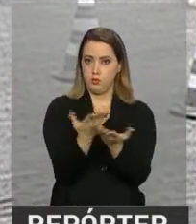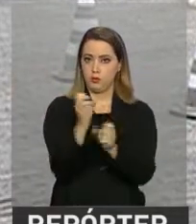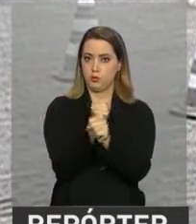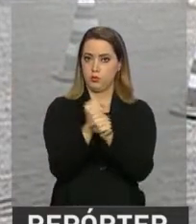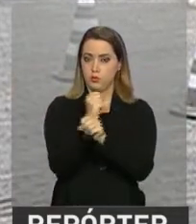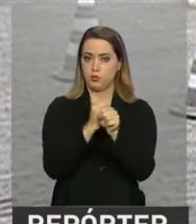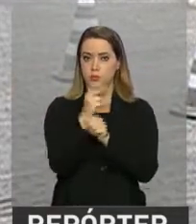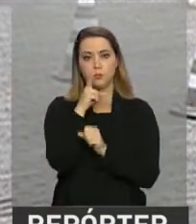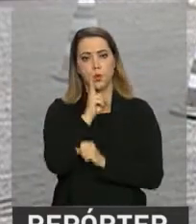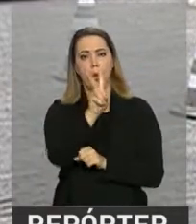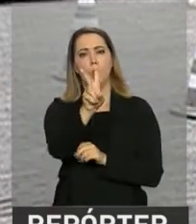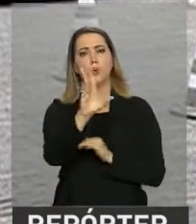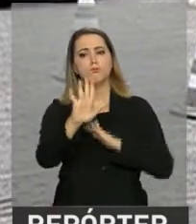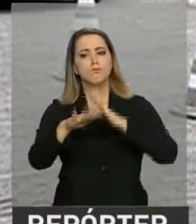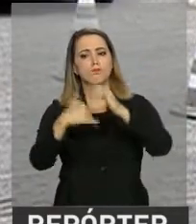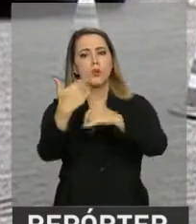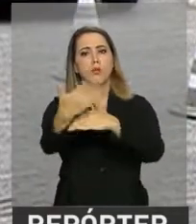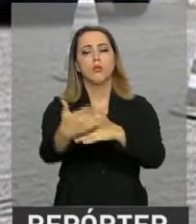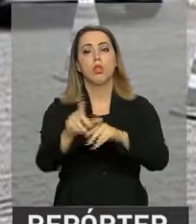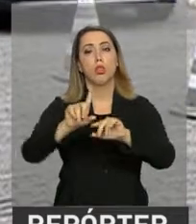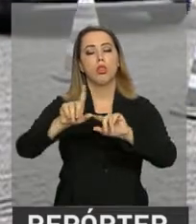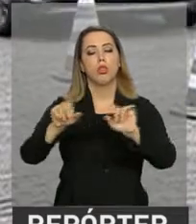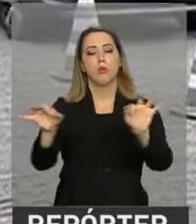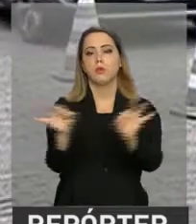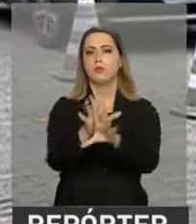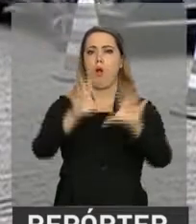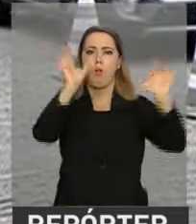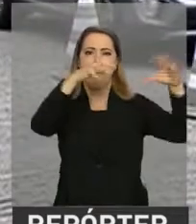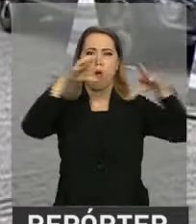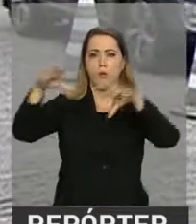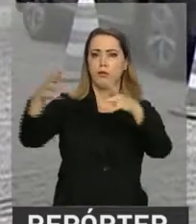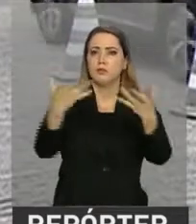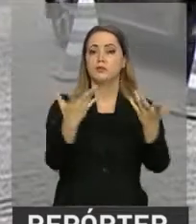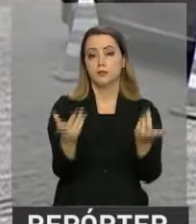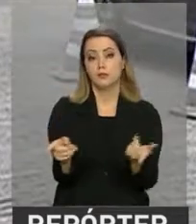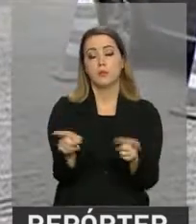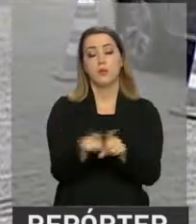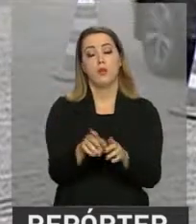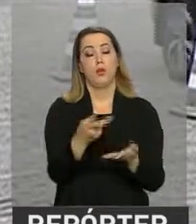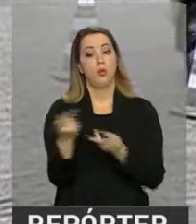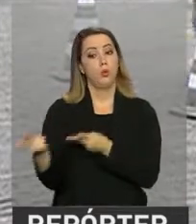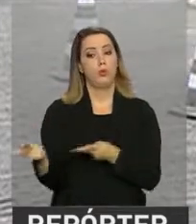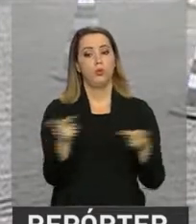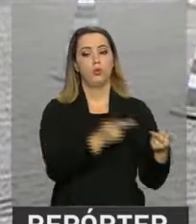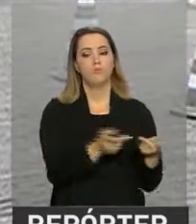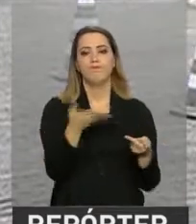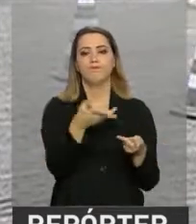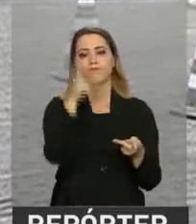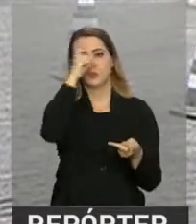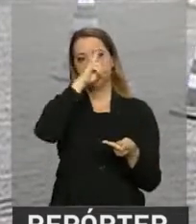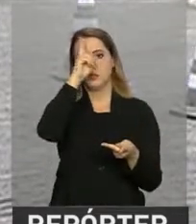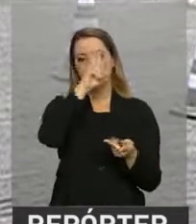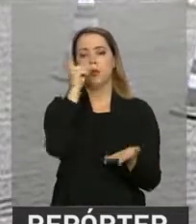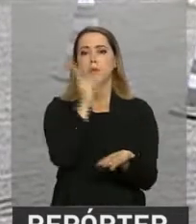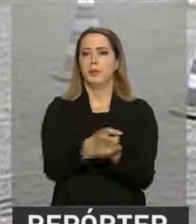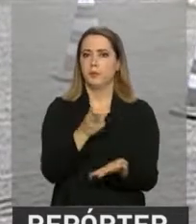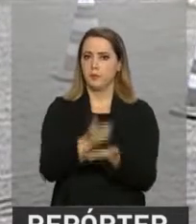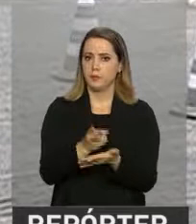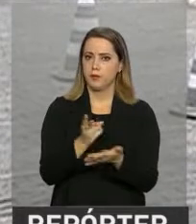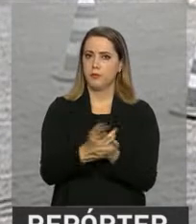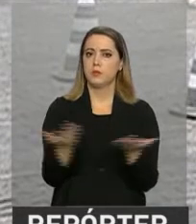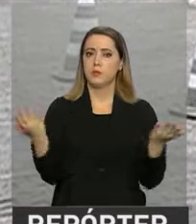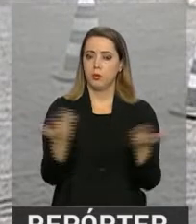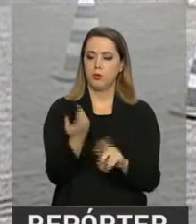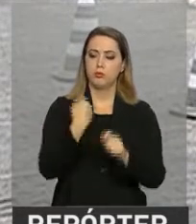é olhando além da tempestade no convite da organização do evento eles lembram que apesar da recente retração